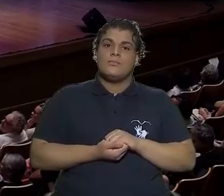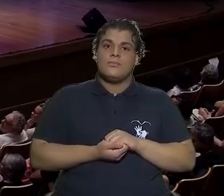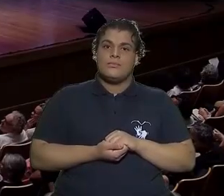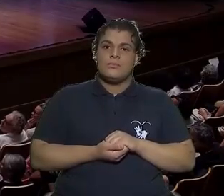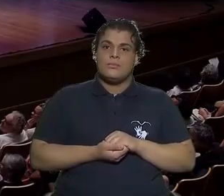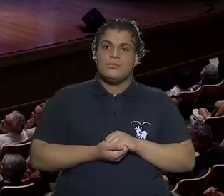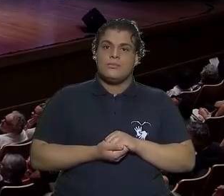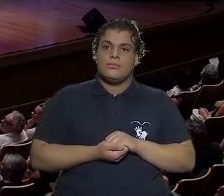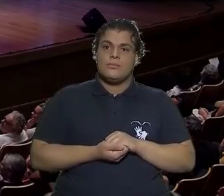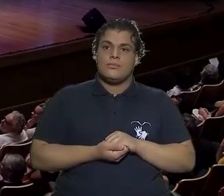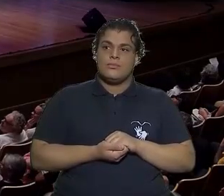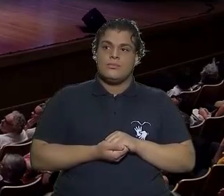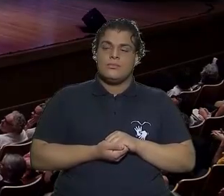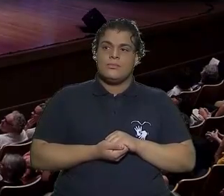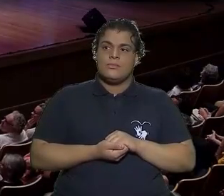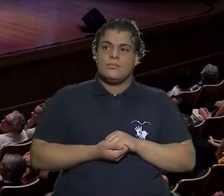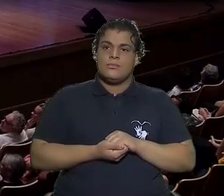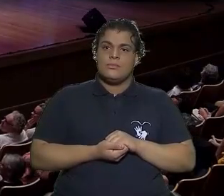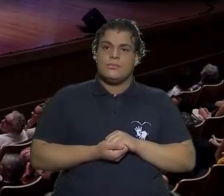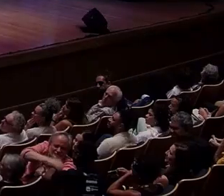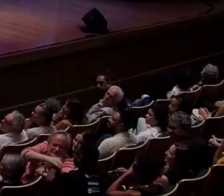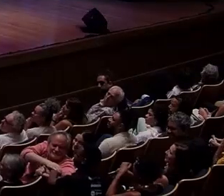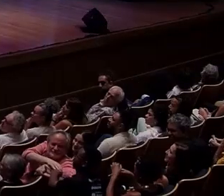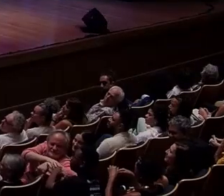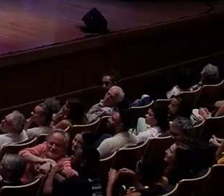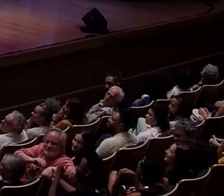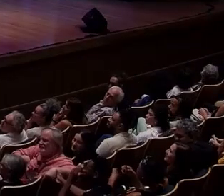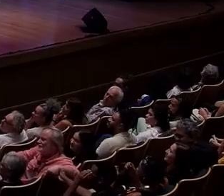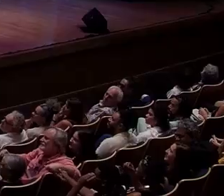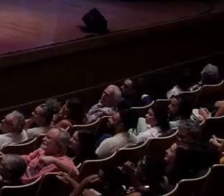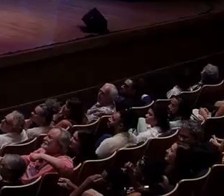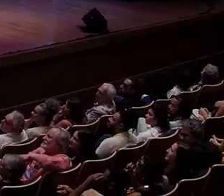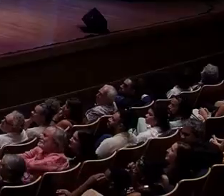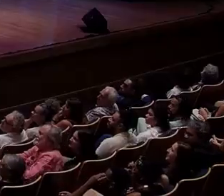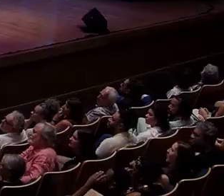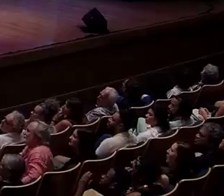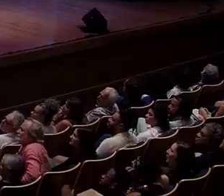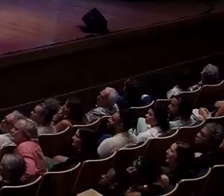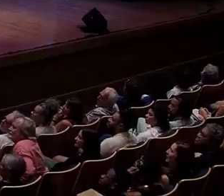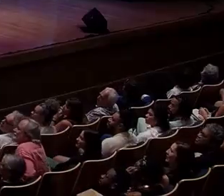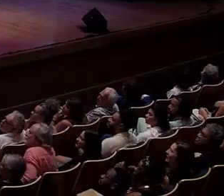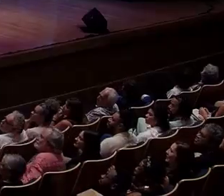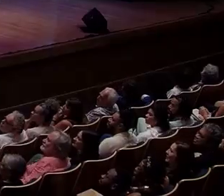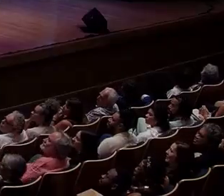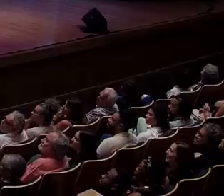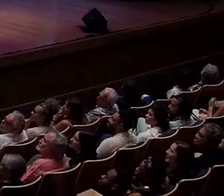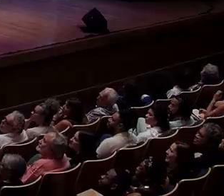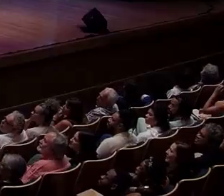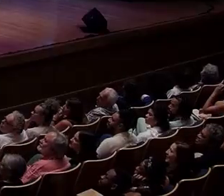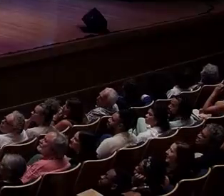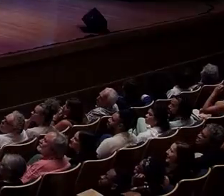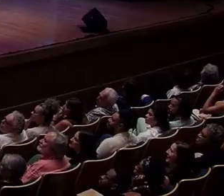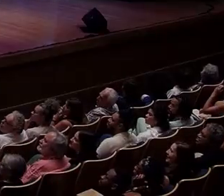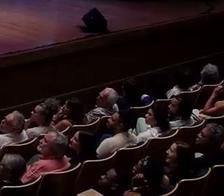Meu nome é Ariana Emanuele Martins dos Santos da Silva. Eu tenho 15 anos e estou no primeiro ano do ensino